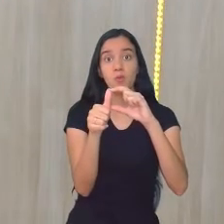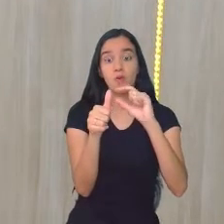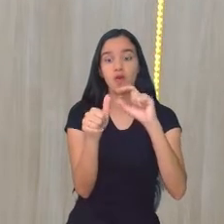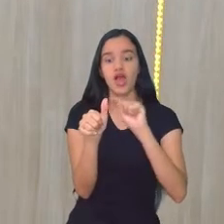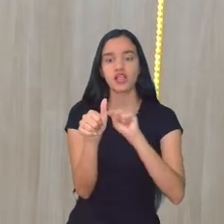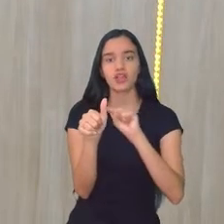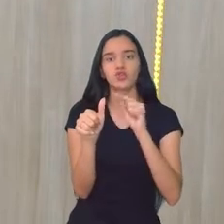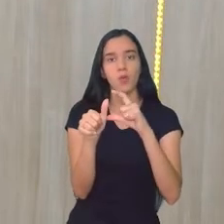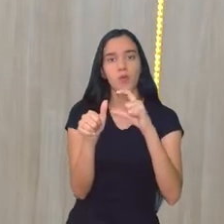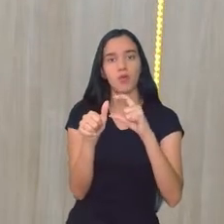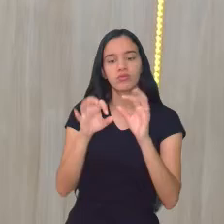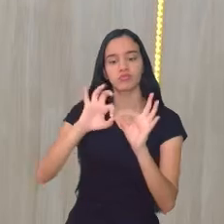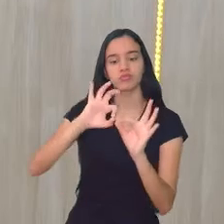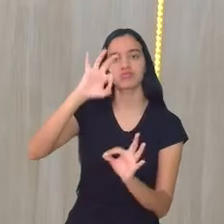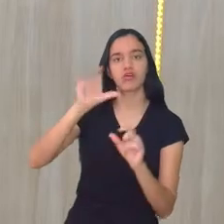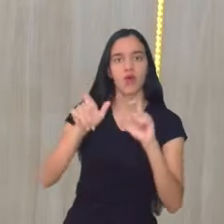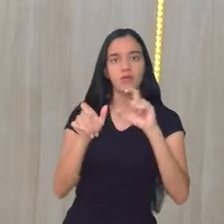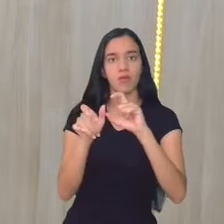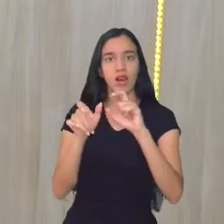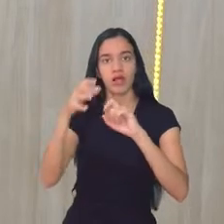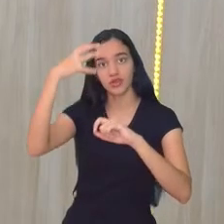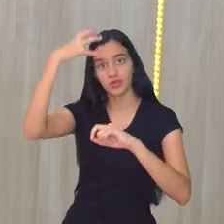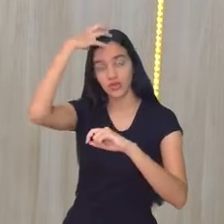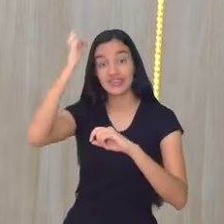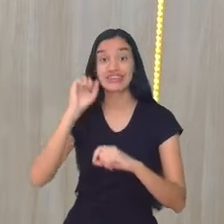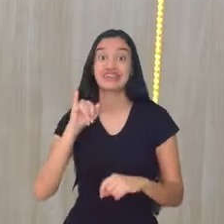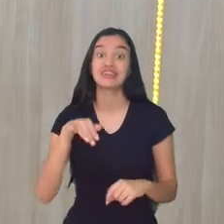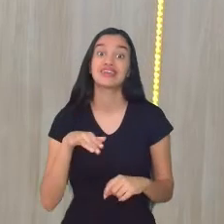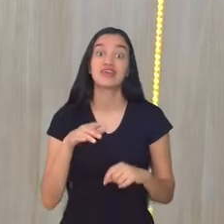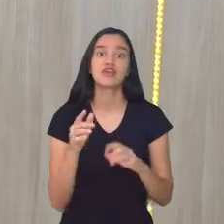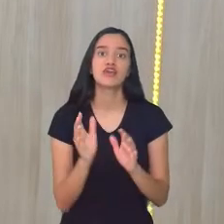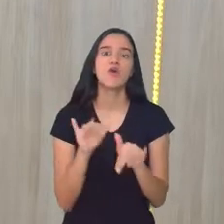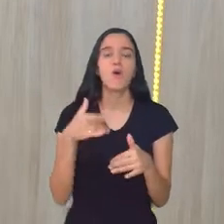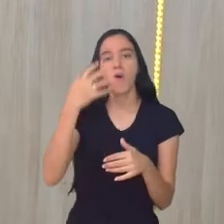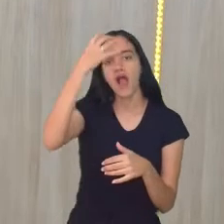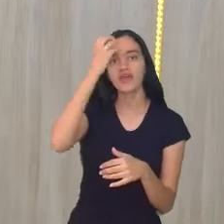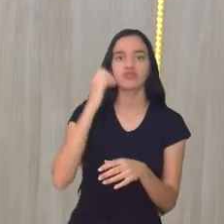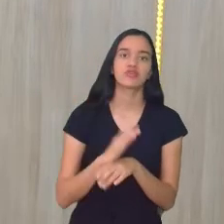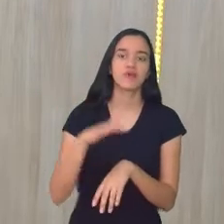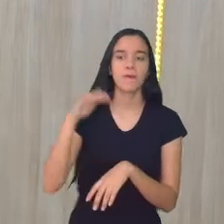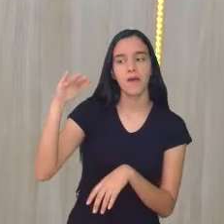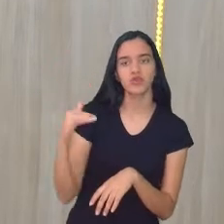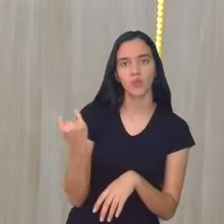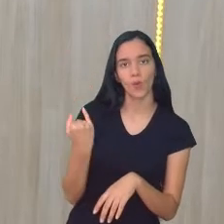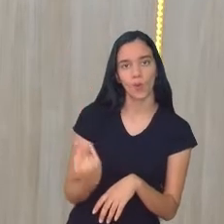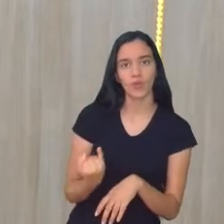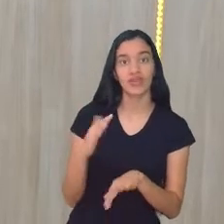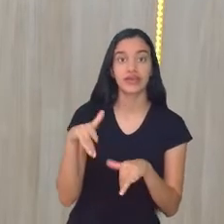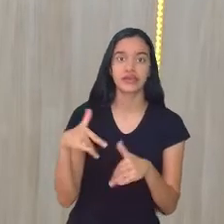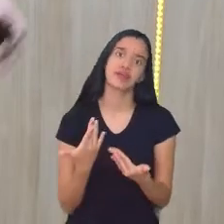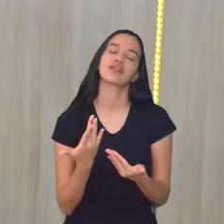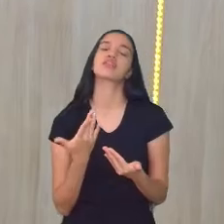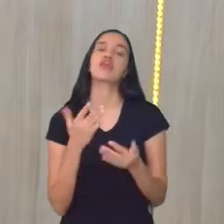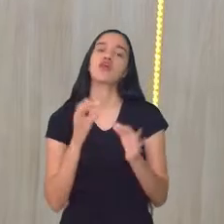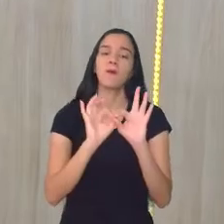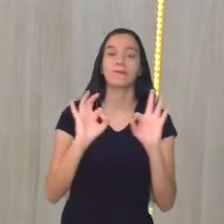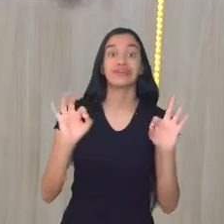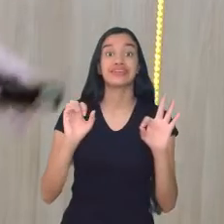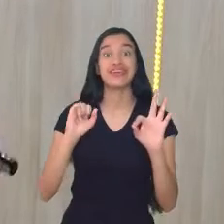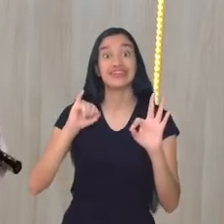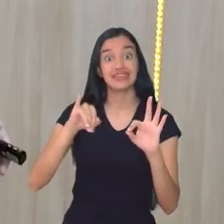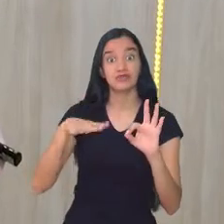Então, se o rei fosse magrinho, baixinho, ia ter uma medida. Se ele